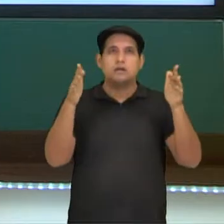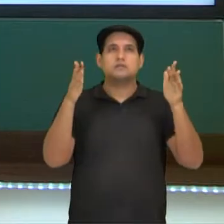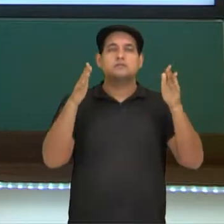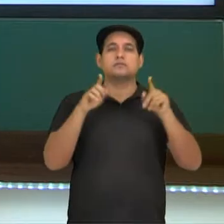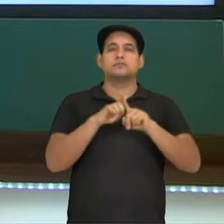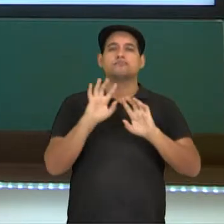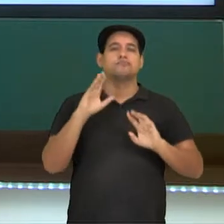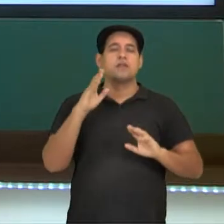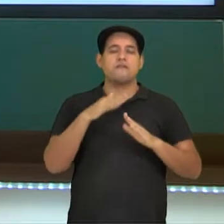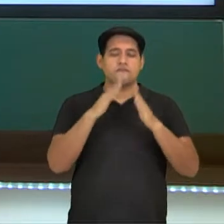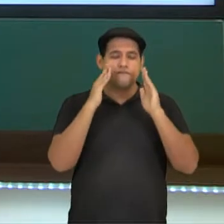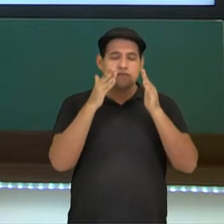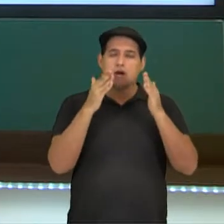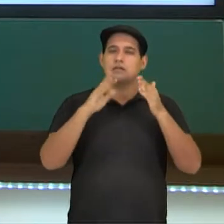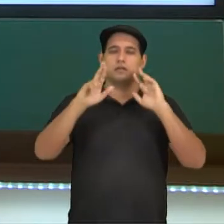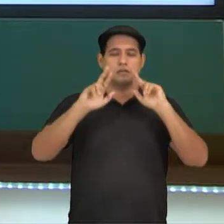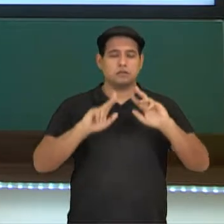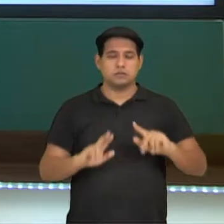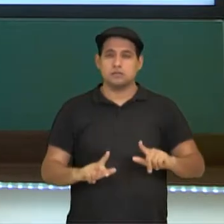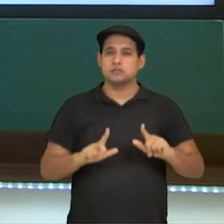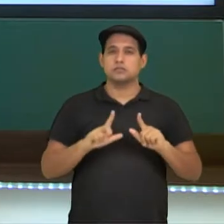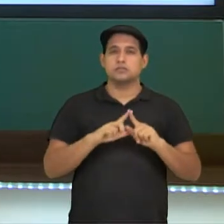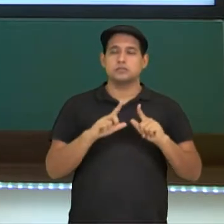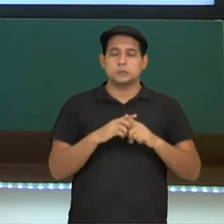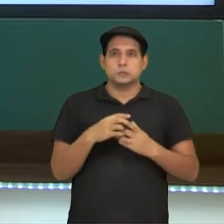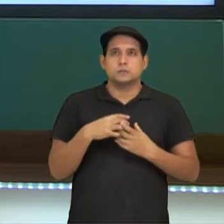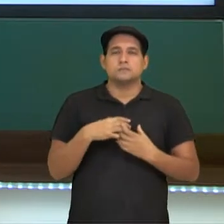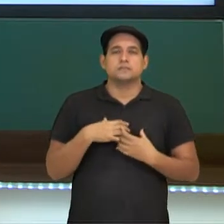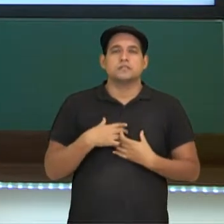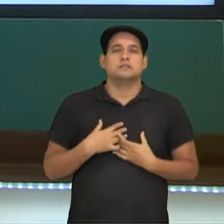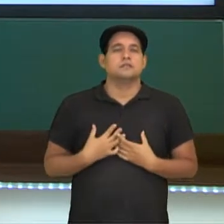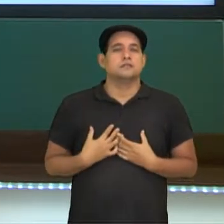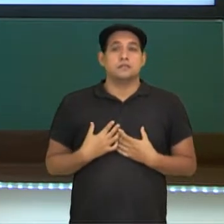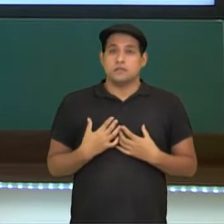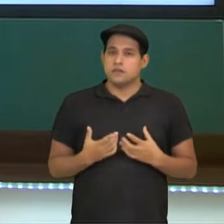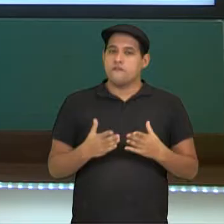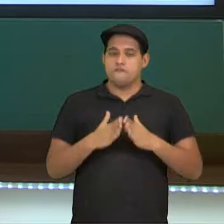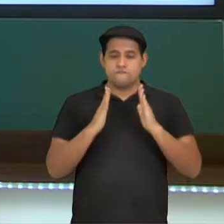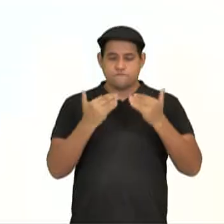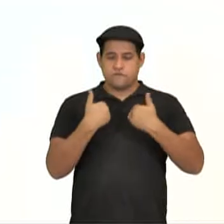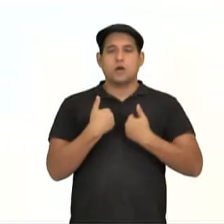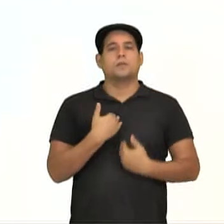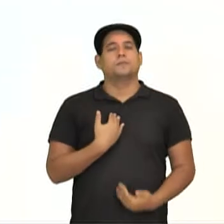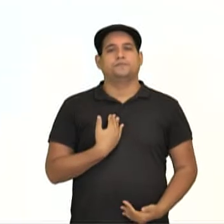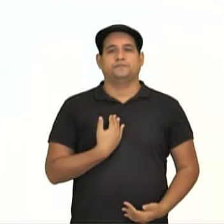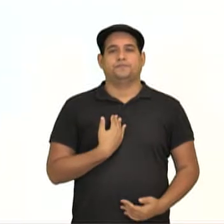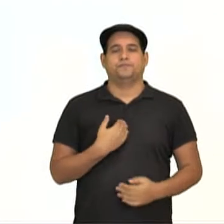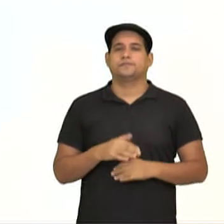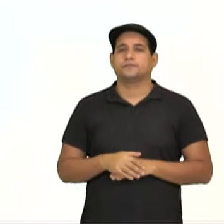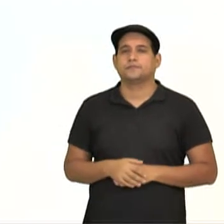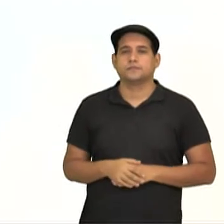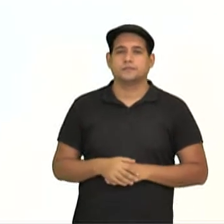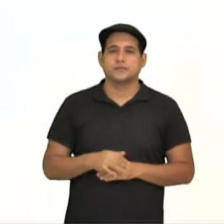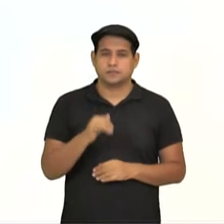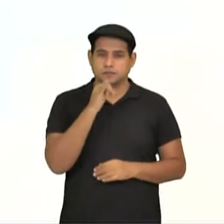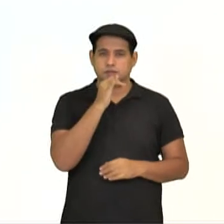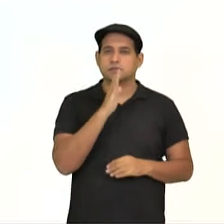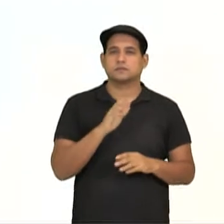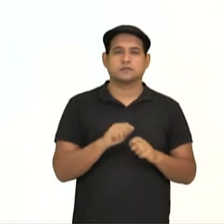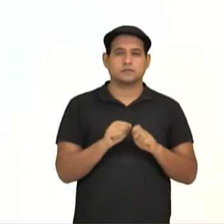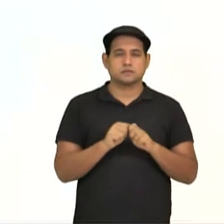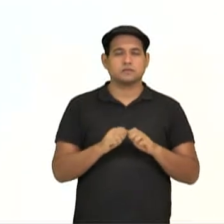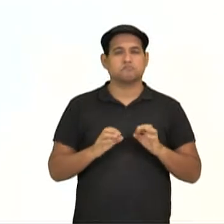redor, desfocando de todo o exterior e voltando mais para mim, tá? Quando realizada de